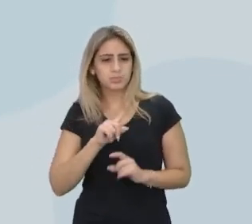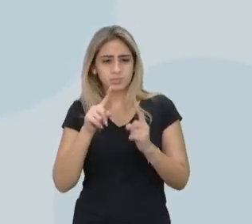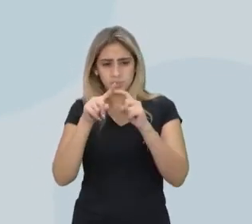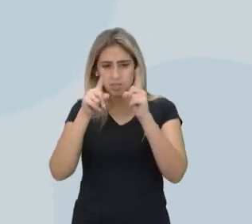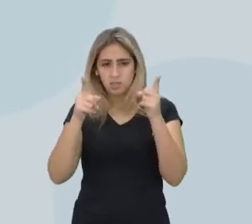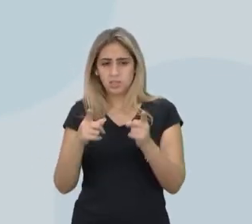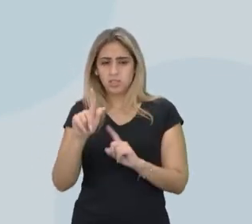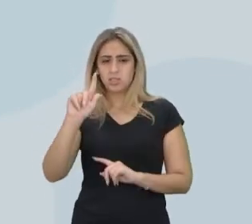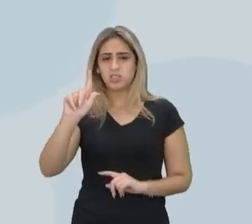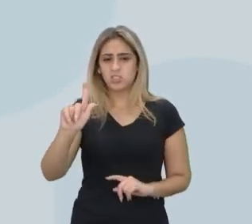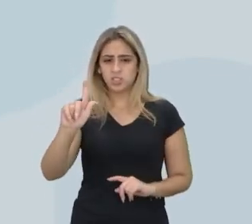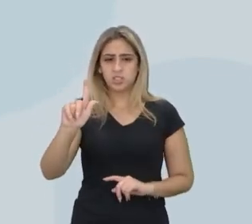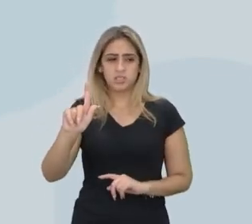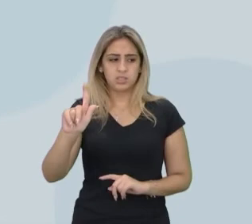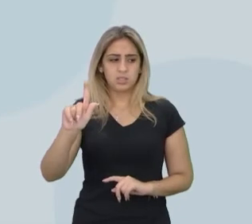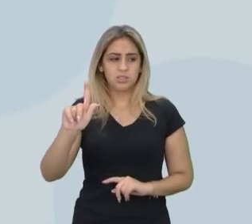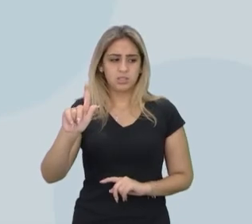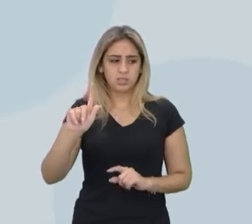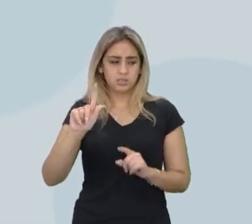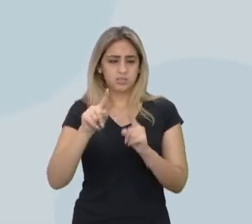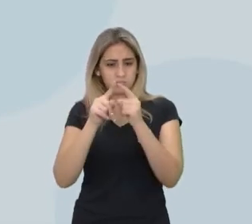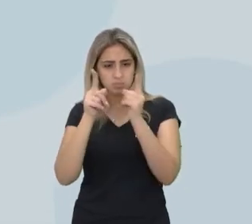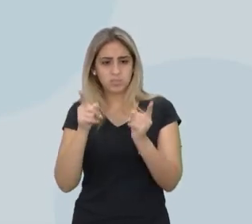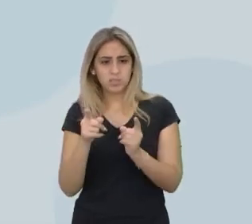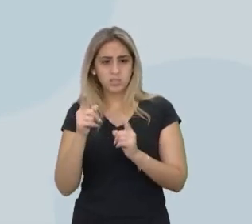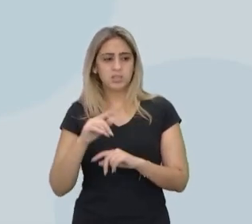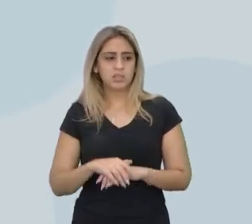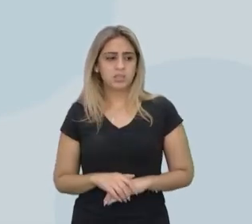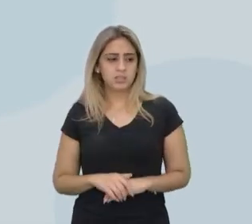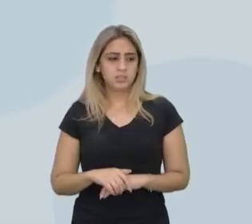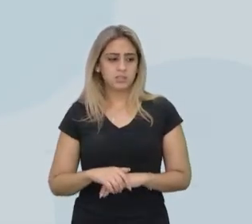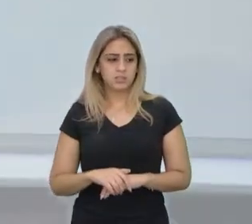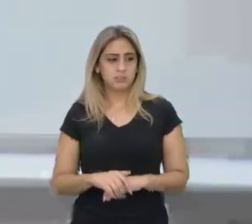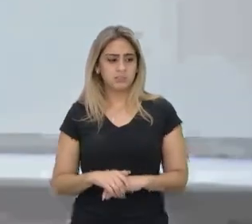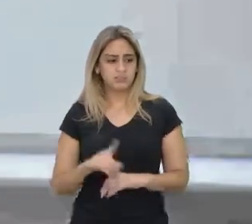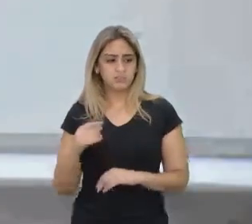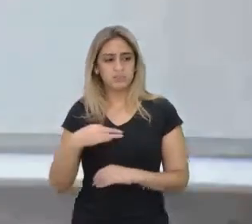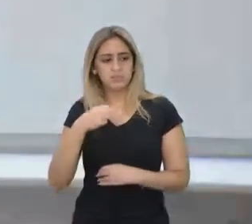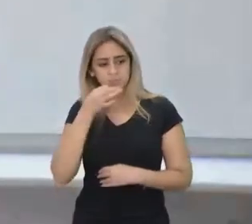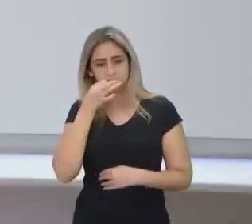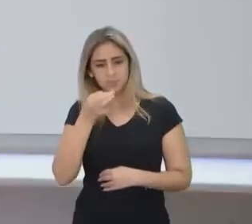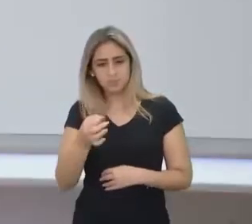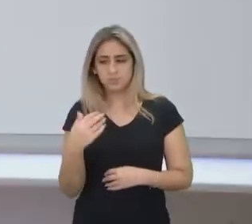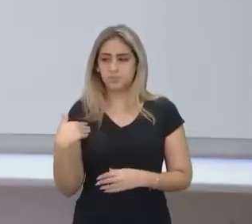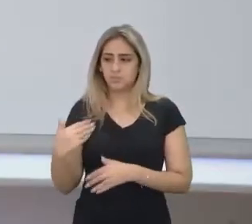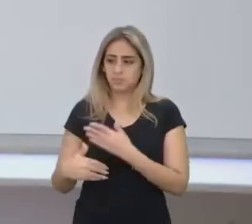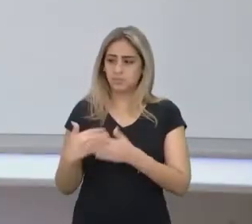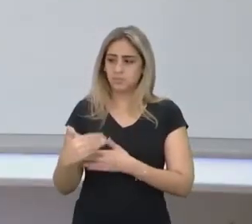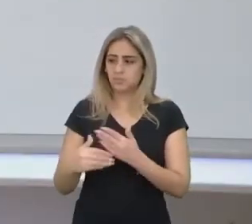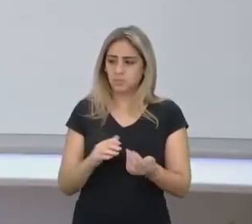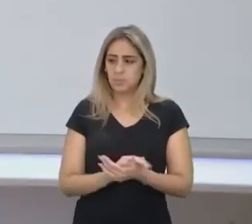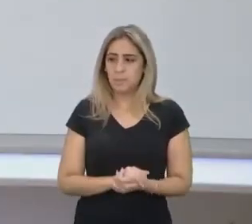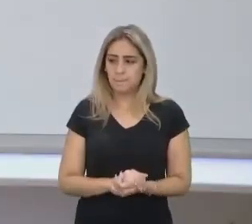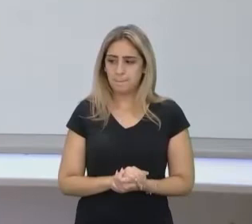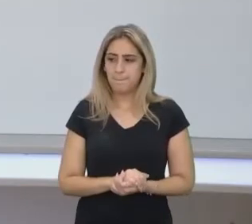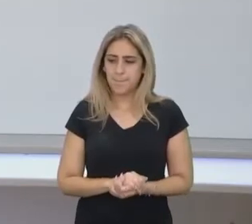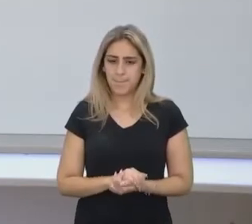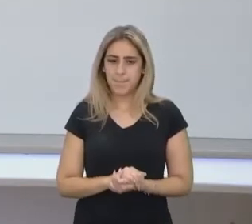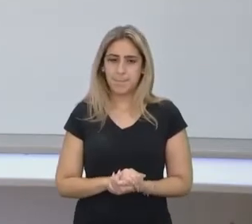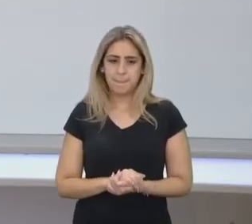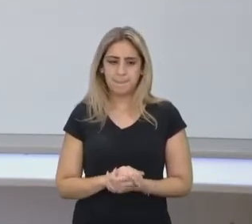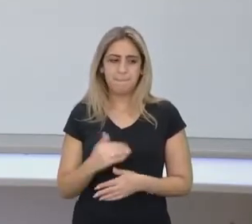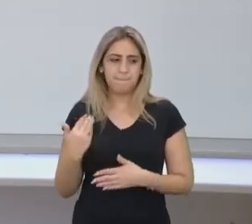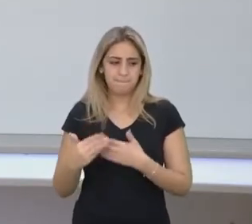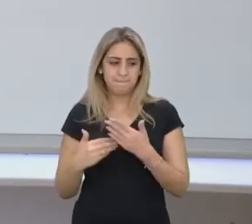parênteses, aparece a letrinha G. Essa letrinha, ela indica o estado físico dessa substância. Então, esse